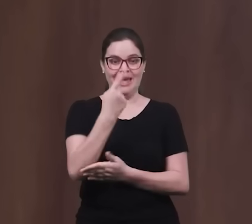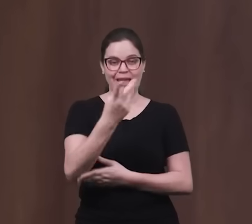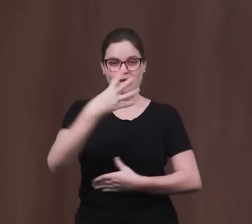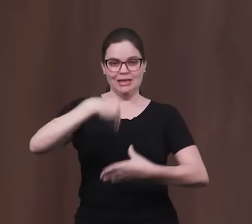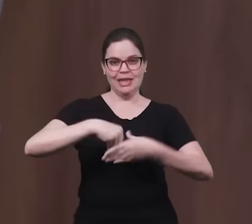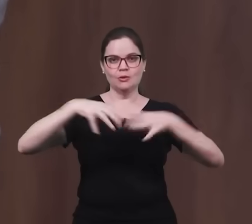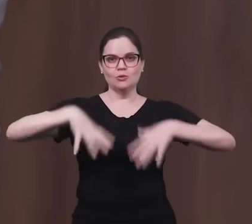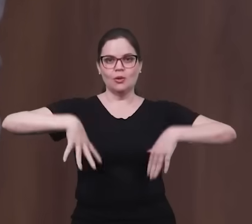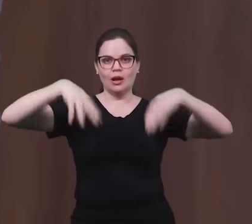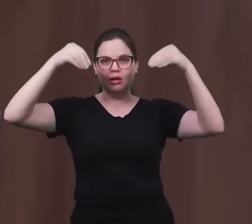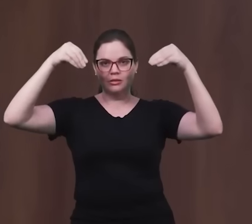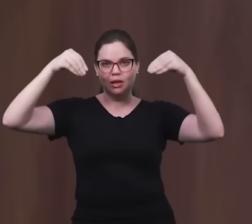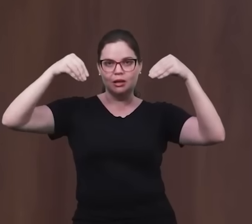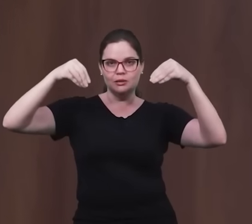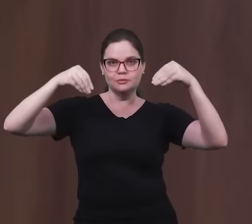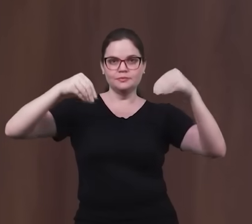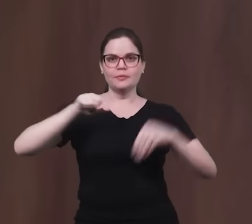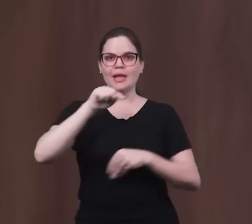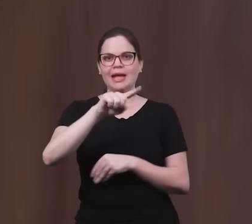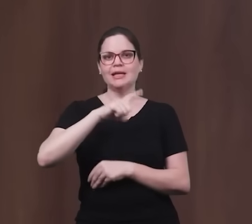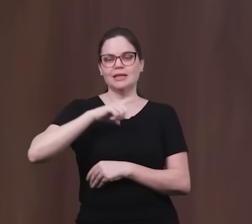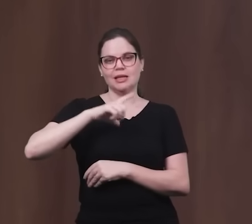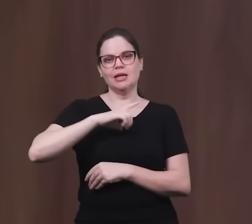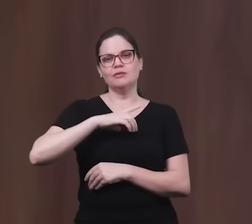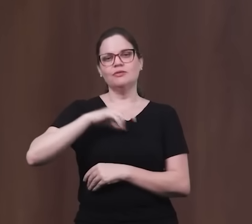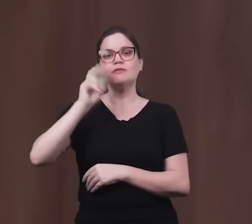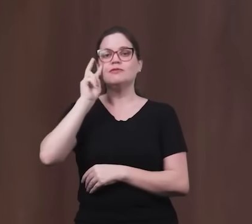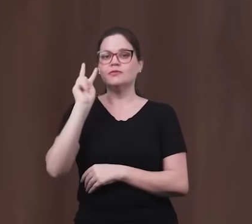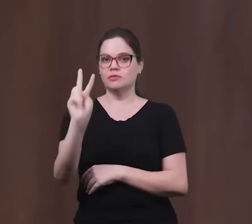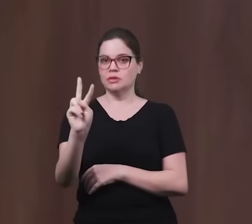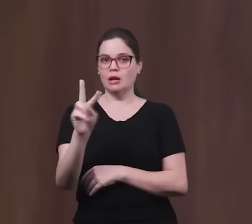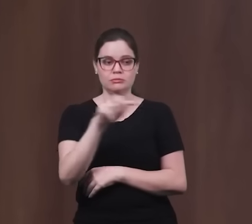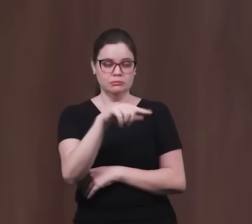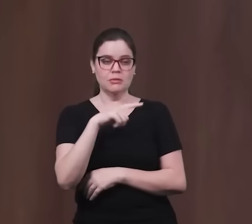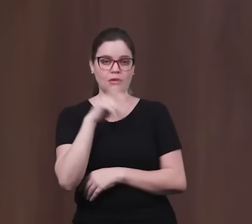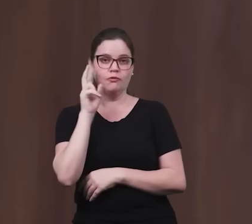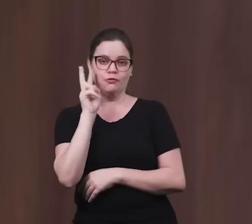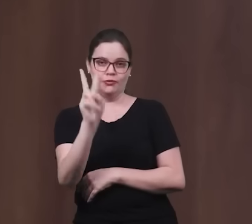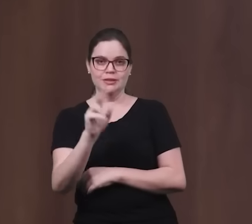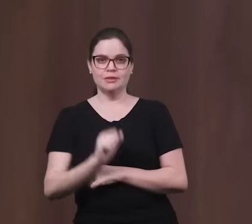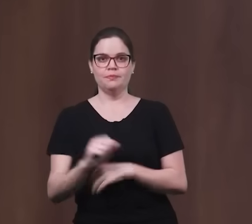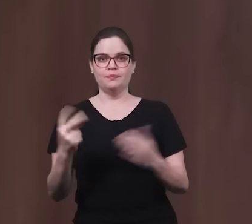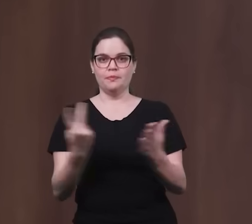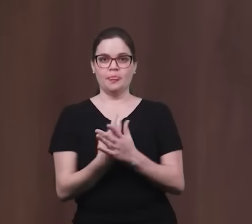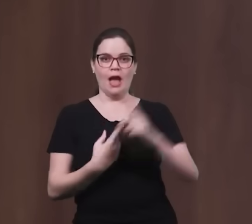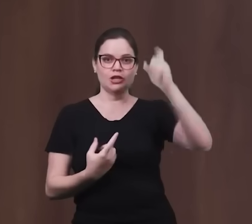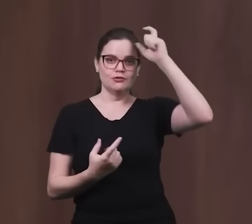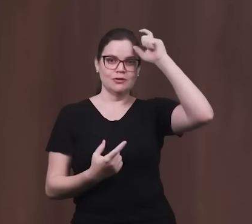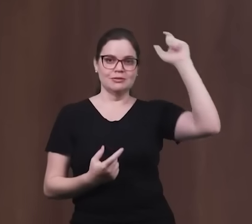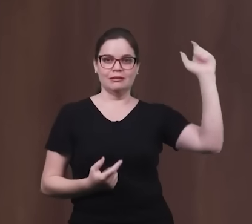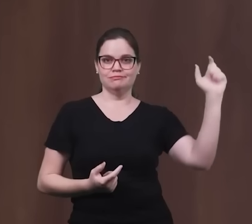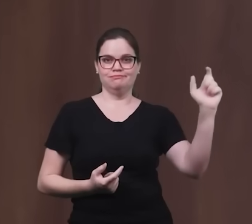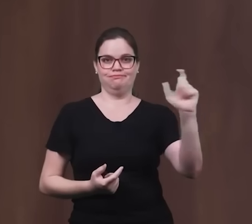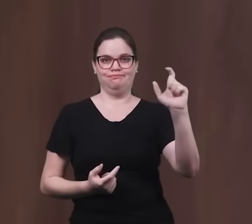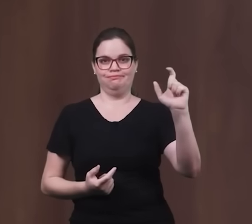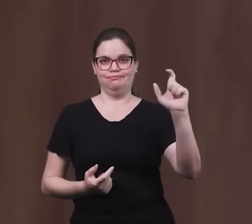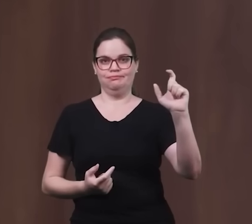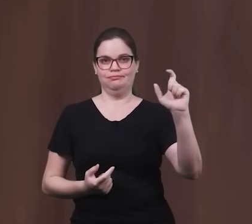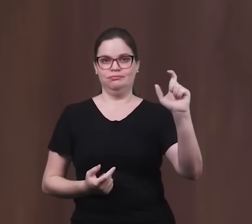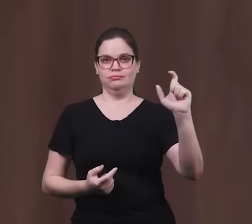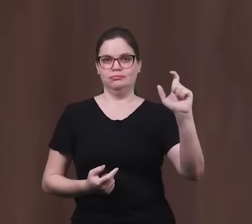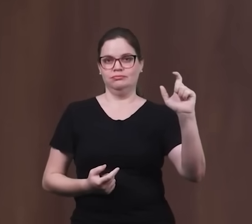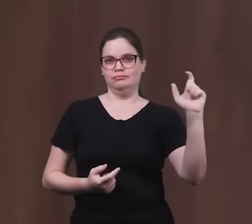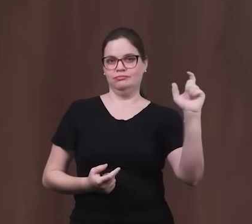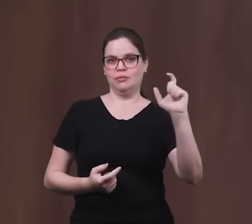visão. Você sabe esse fato, você viu? Ele teve uma visão e na visão o adversário apareceu para ele e